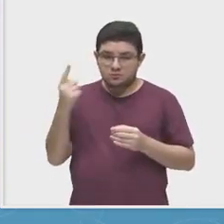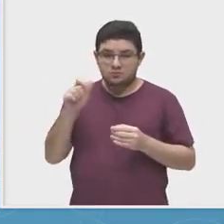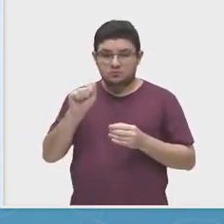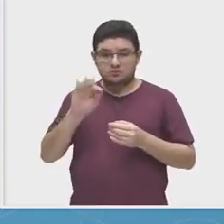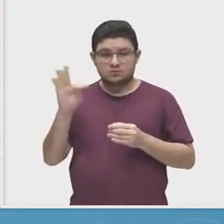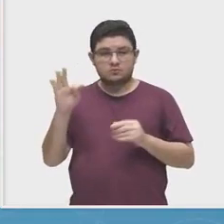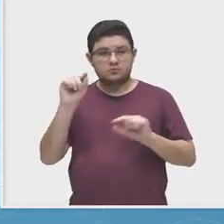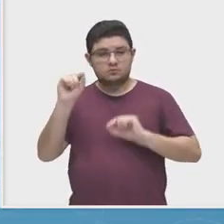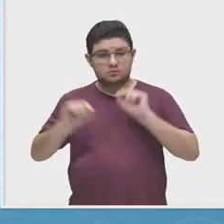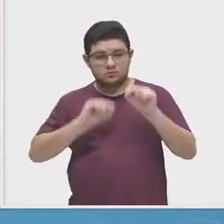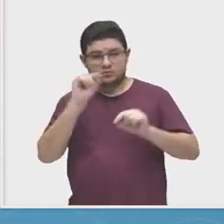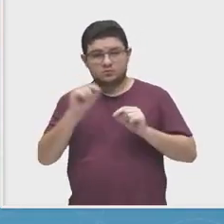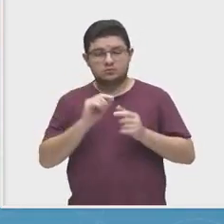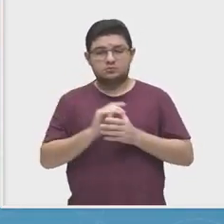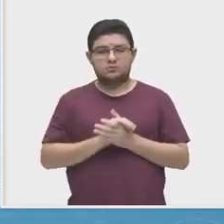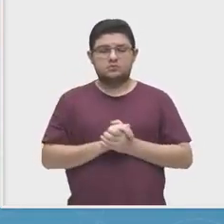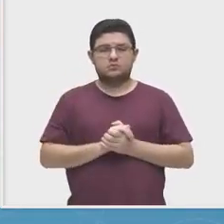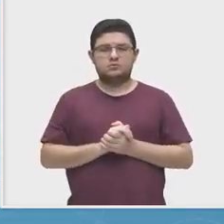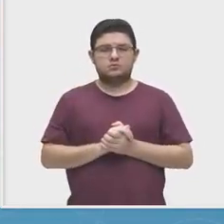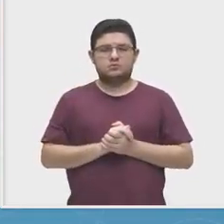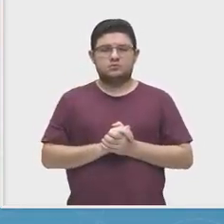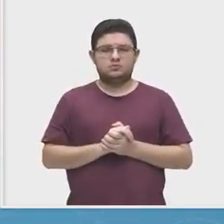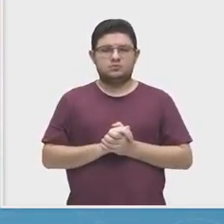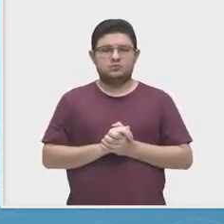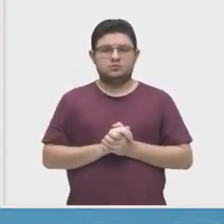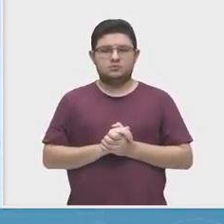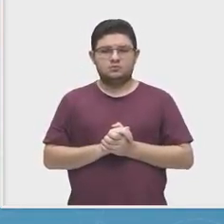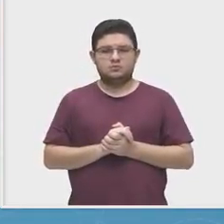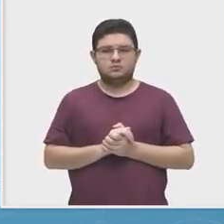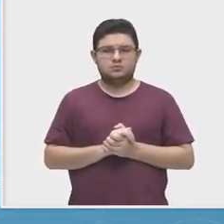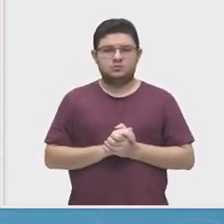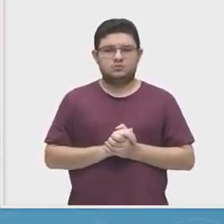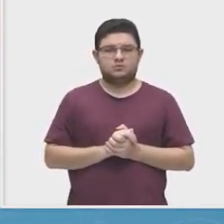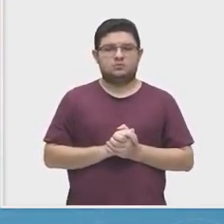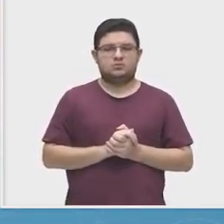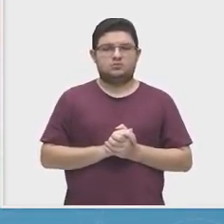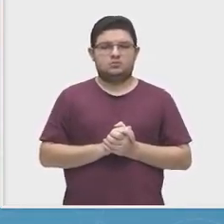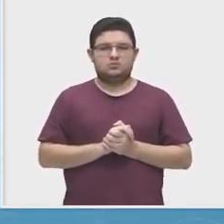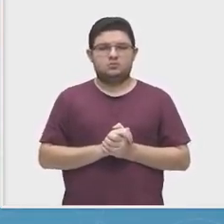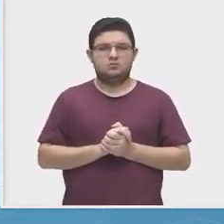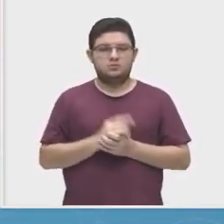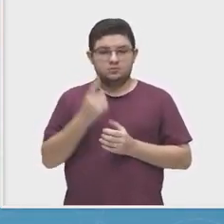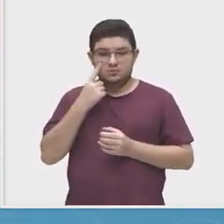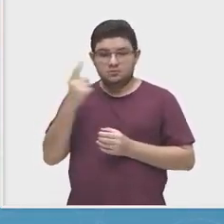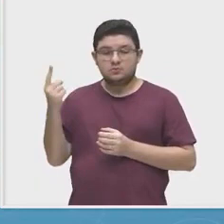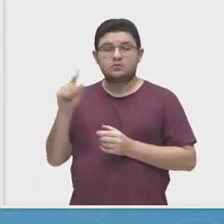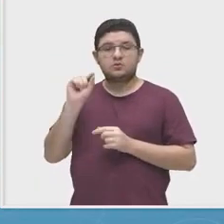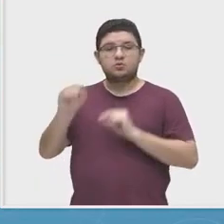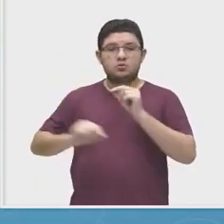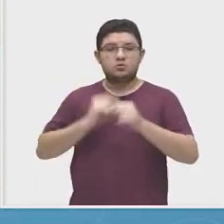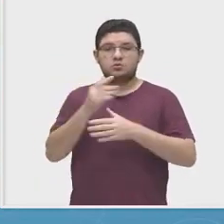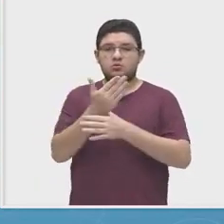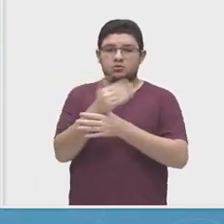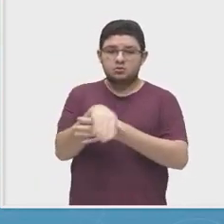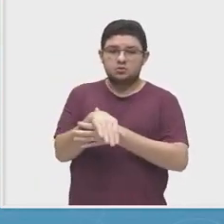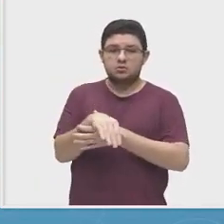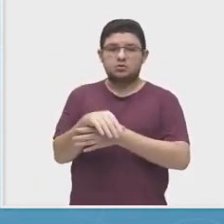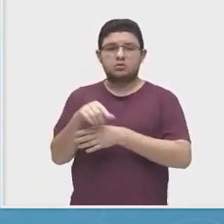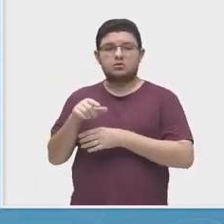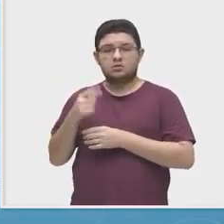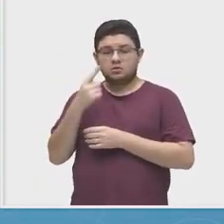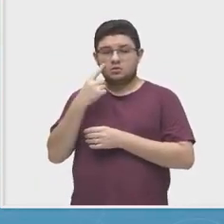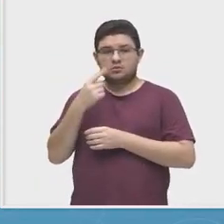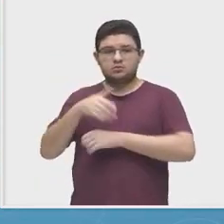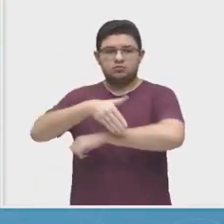waiting at the corner of 2nd Street. Então, o at, aliás, o táxi está esperando na esquina com a